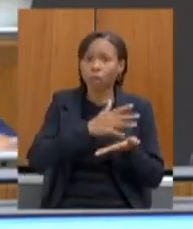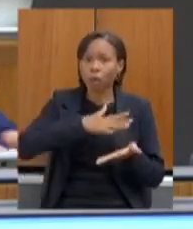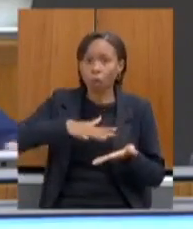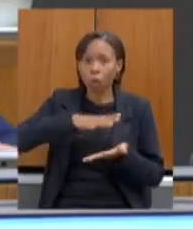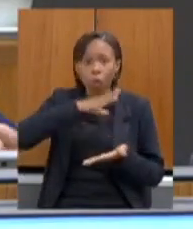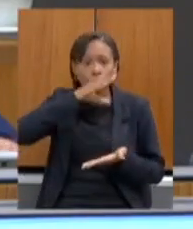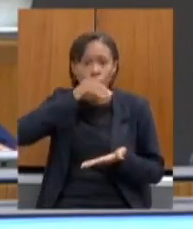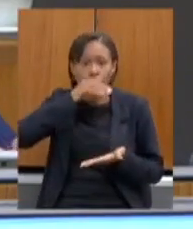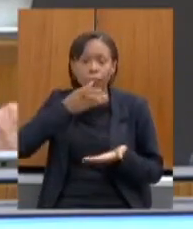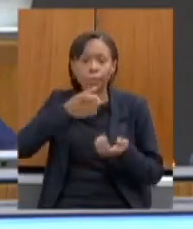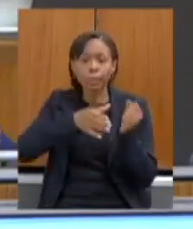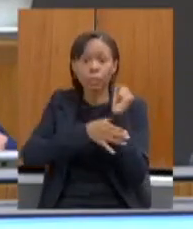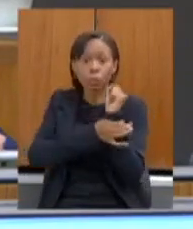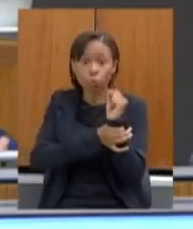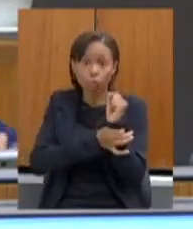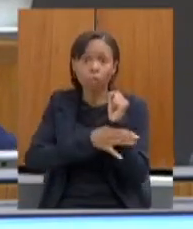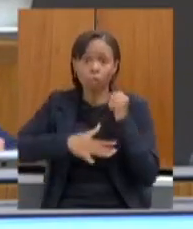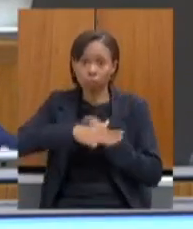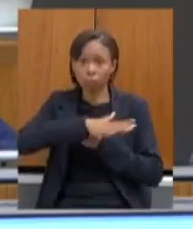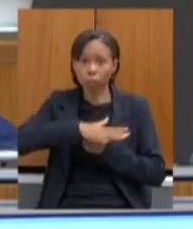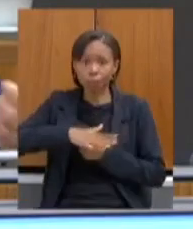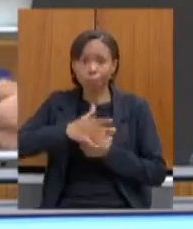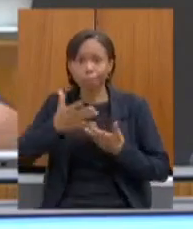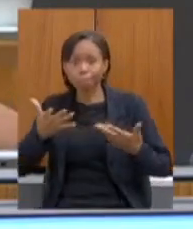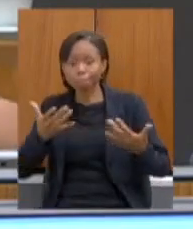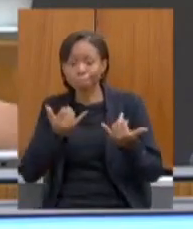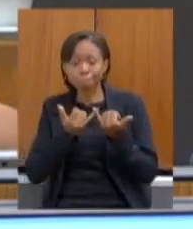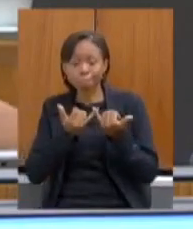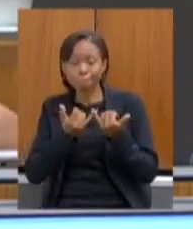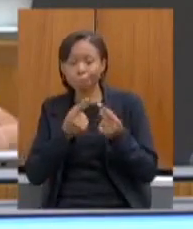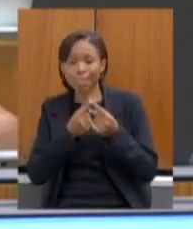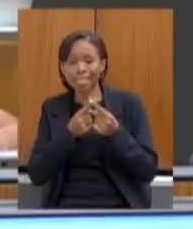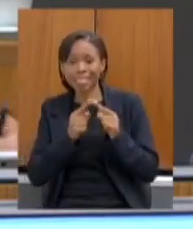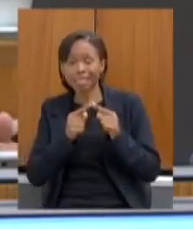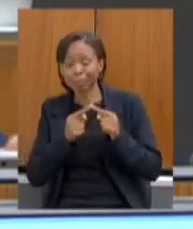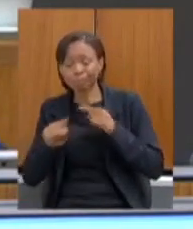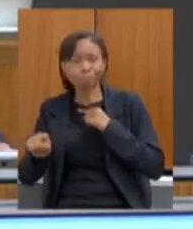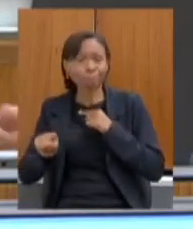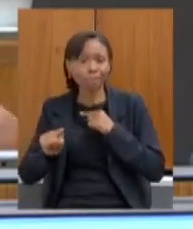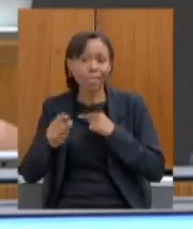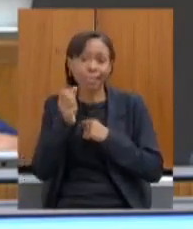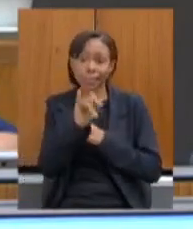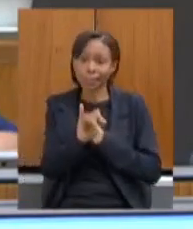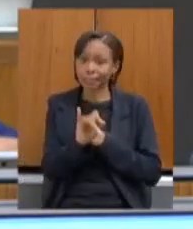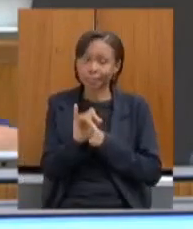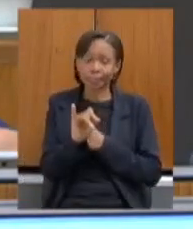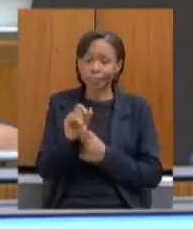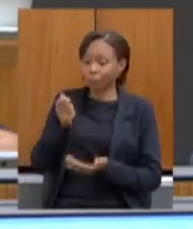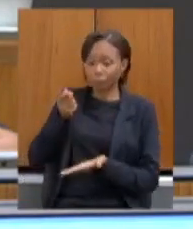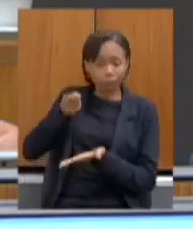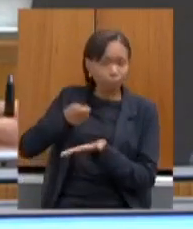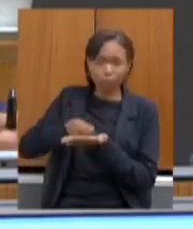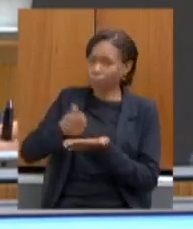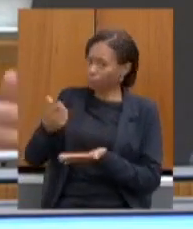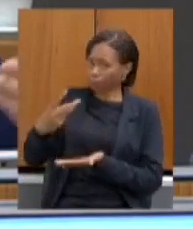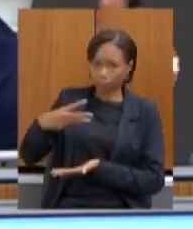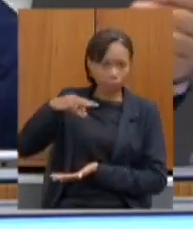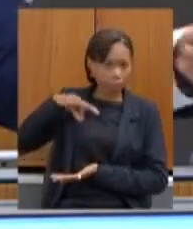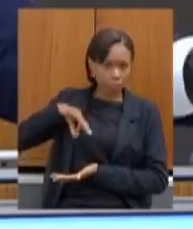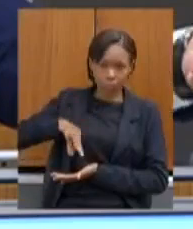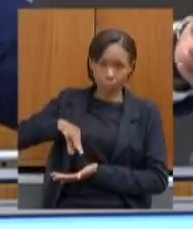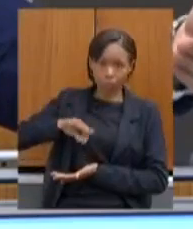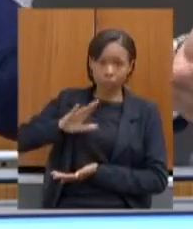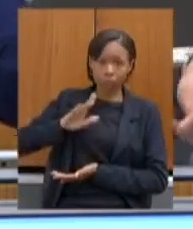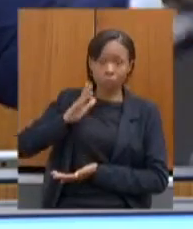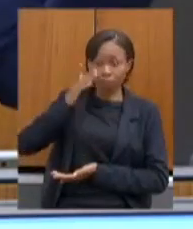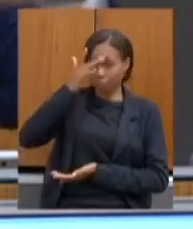seria quase que um contrassenso, não dando conta de pagar o 13º de quem já está dentro da máquina pública, a